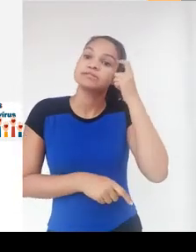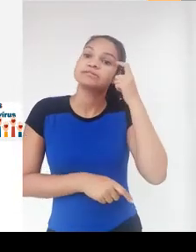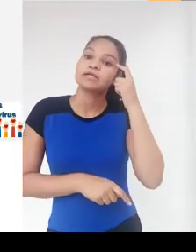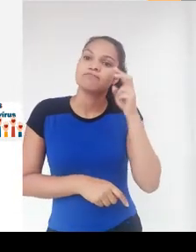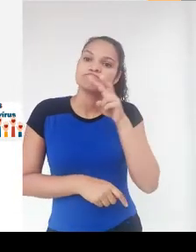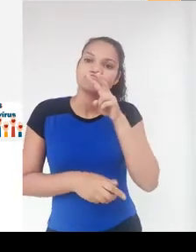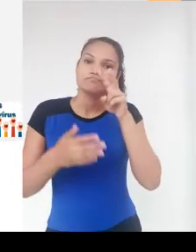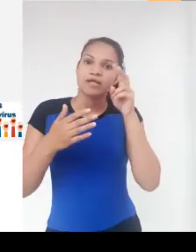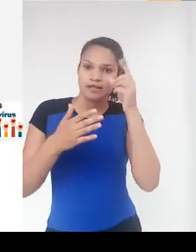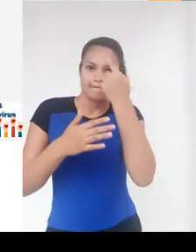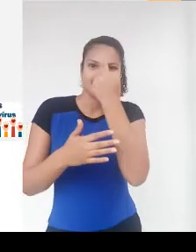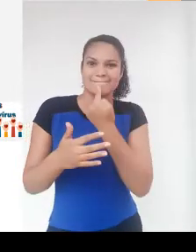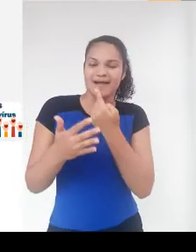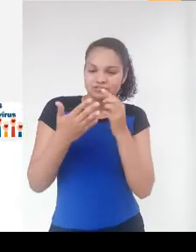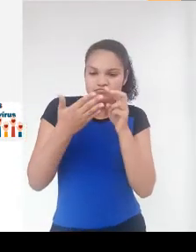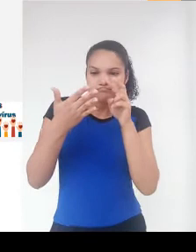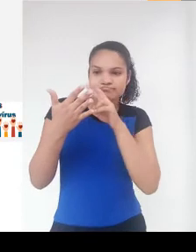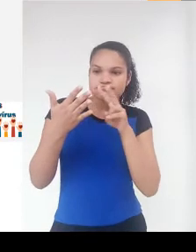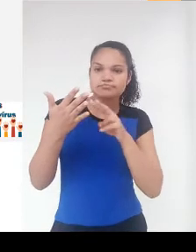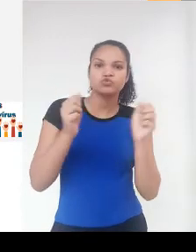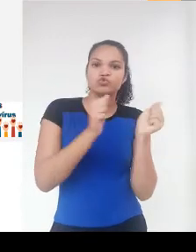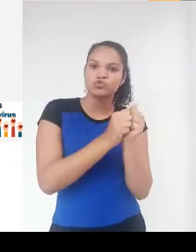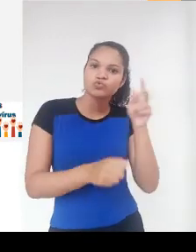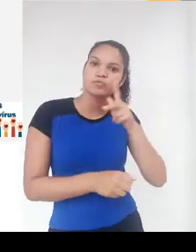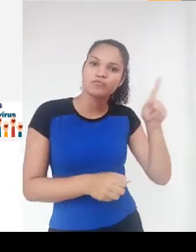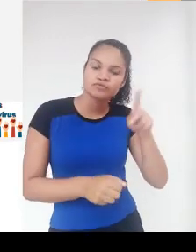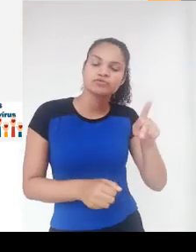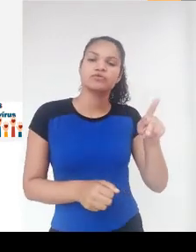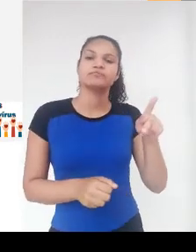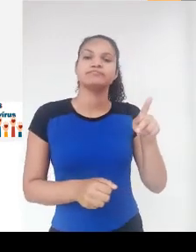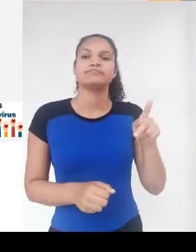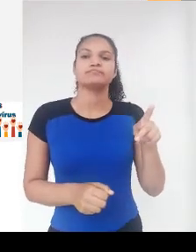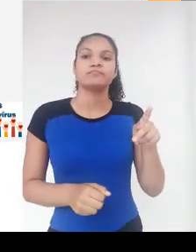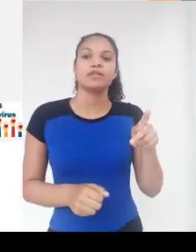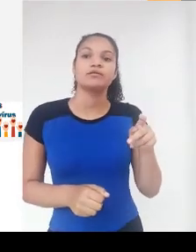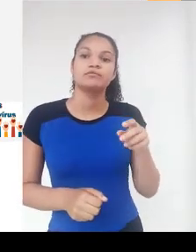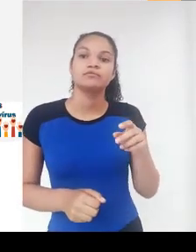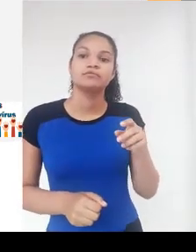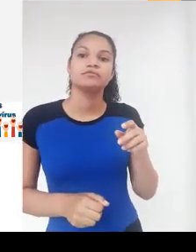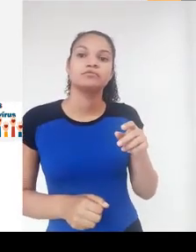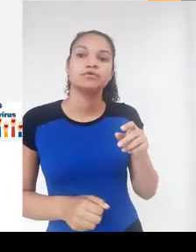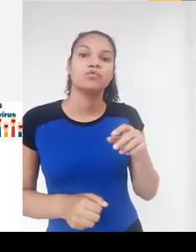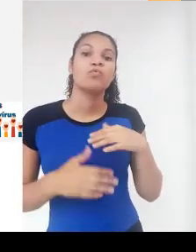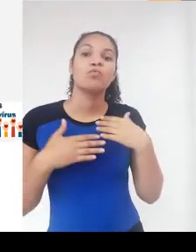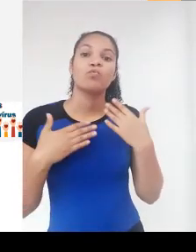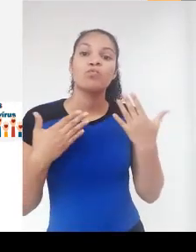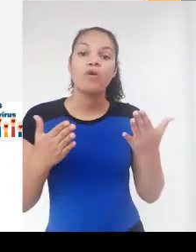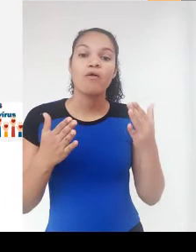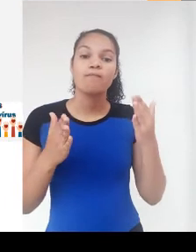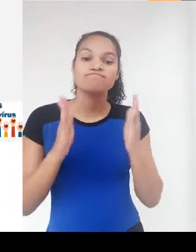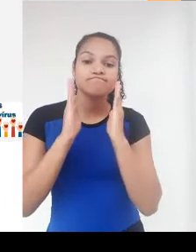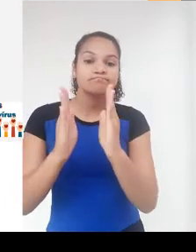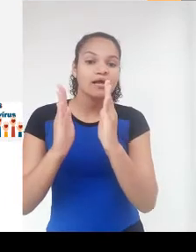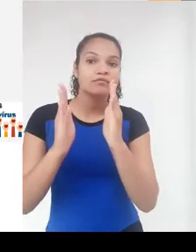essa figura, junto com os seus professores, seus mediadores, tutores, em que fase